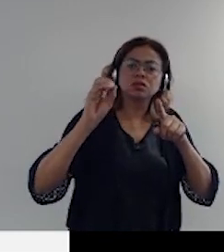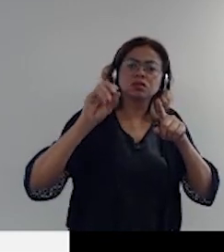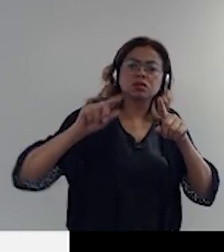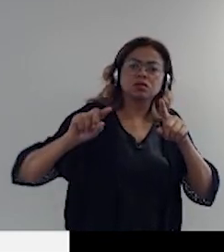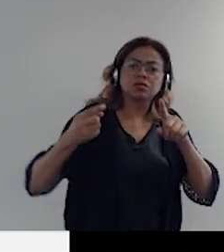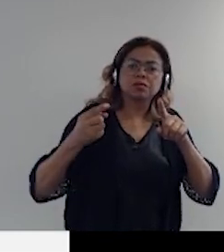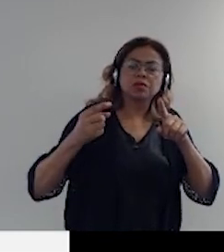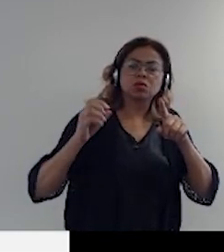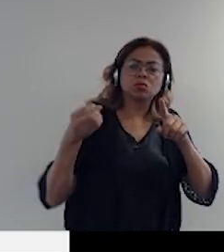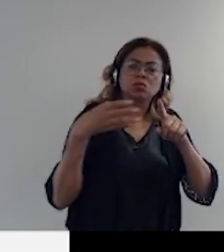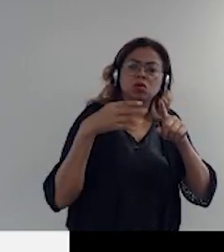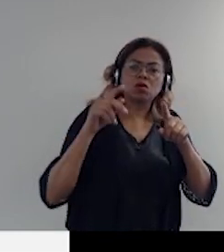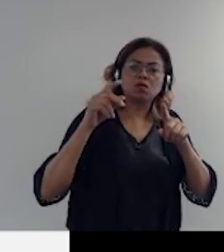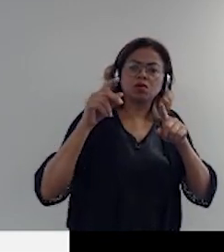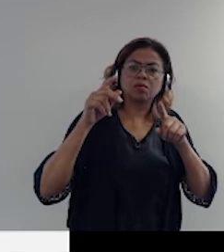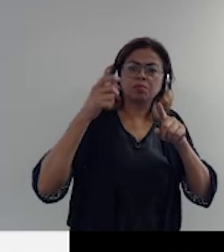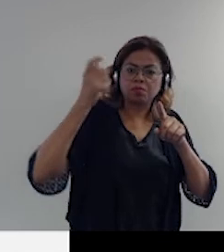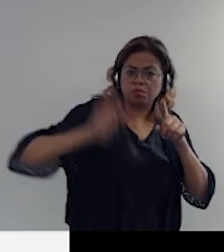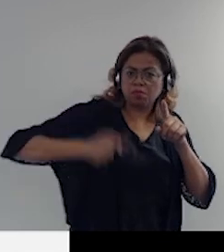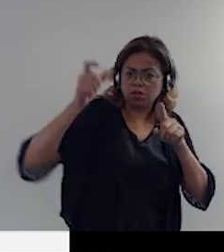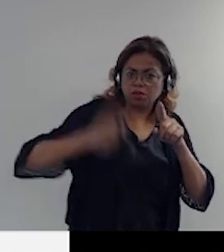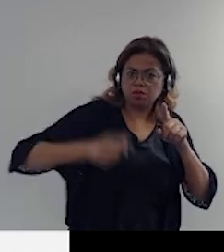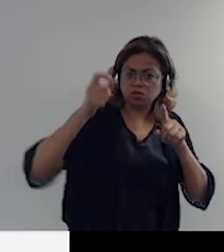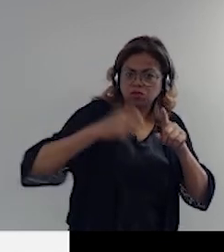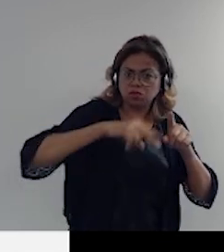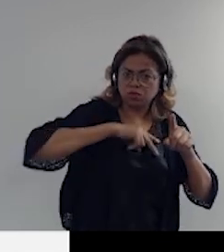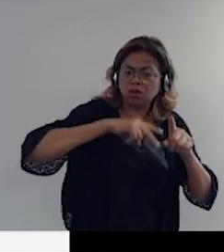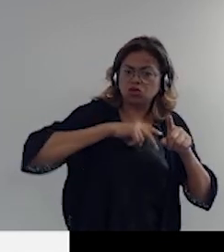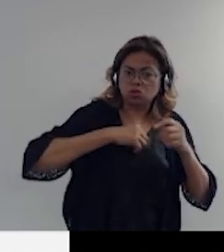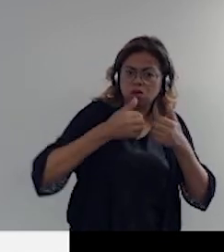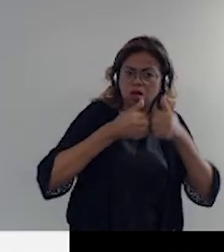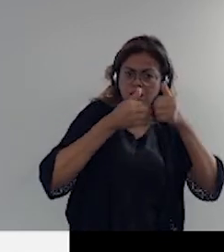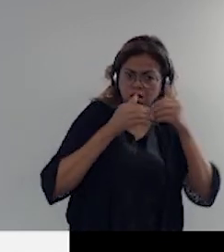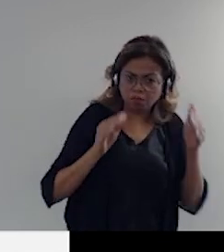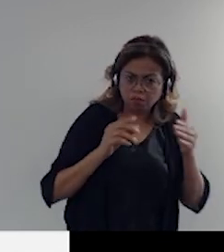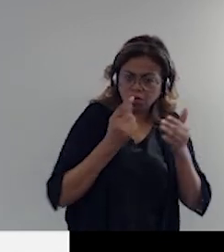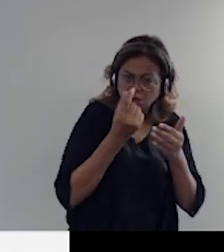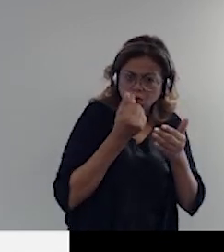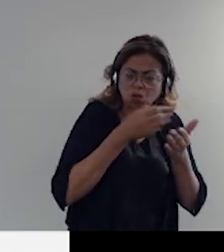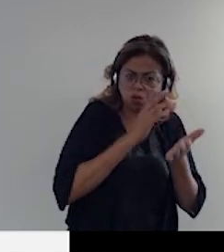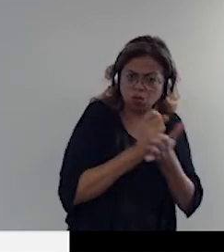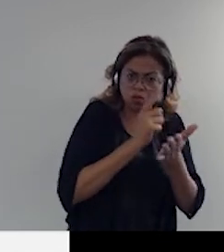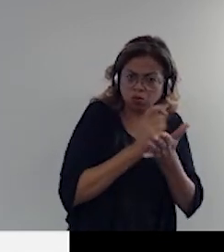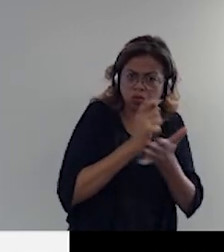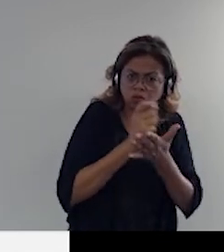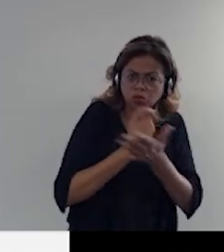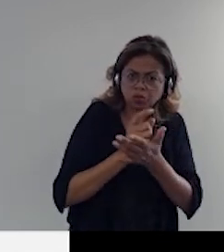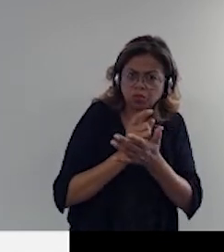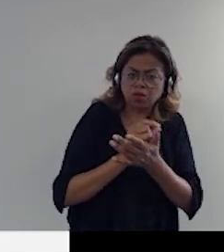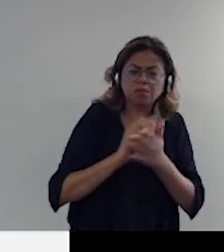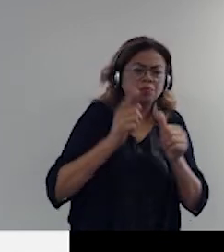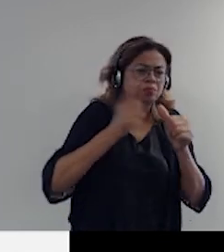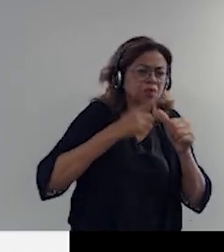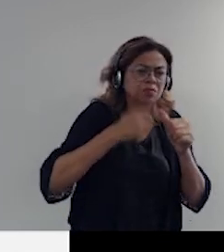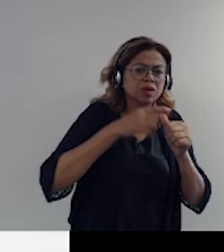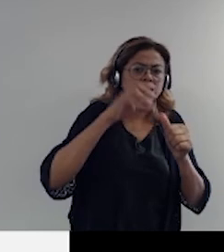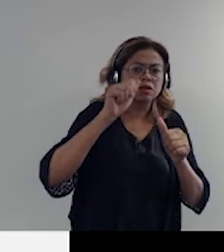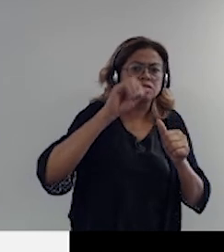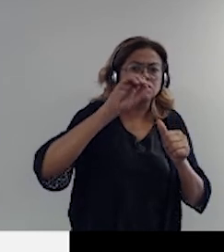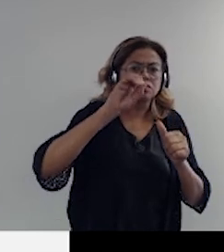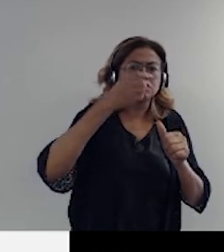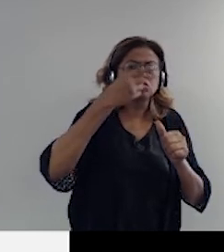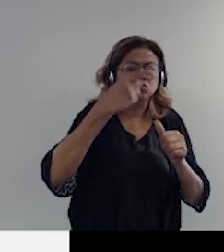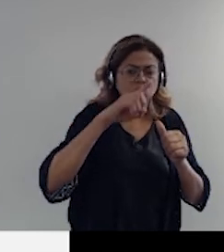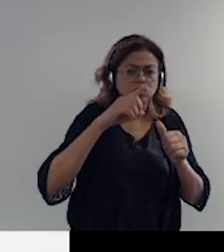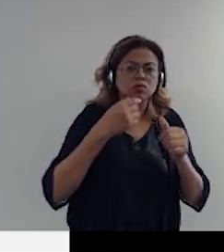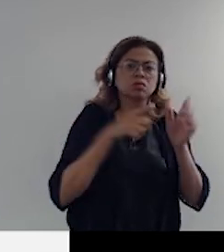pessoas físicas abriram uma conta em corretora e compraram suas primeiras ações.